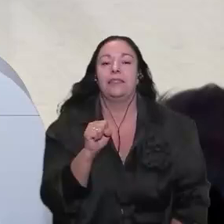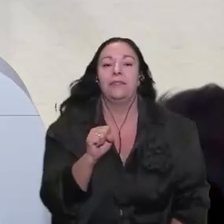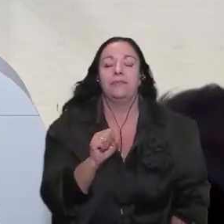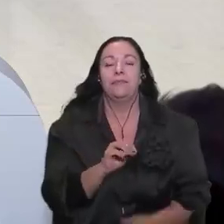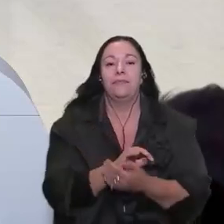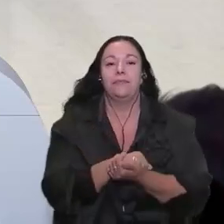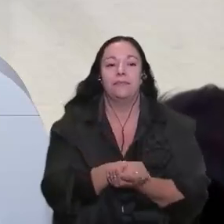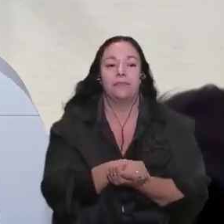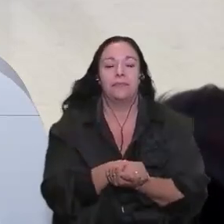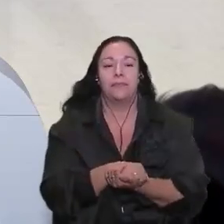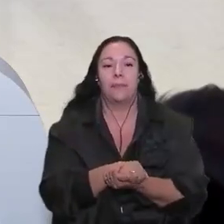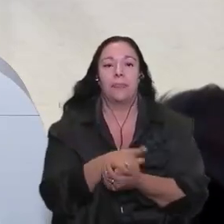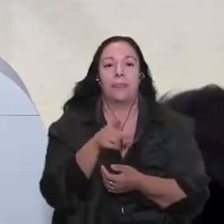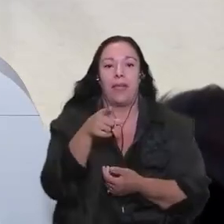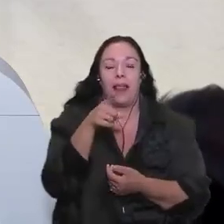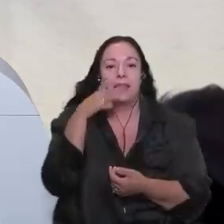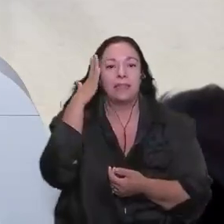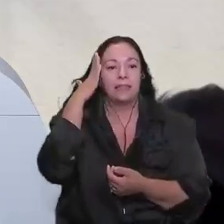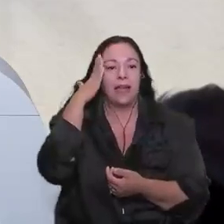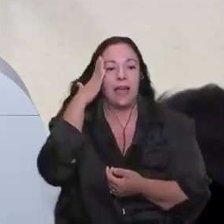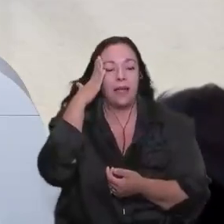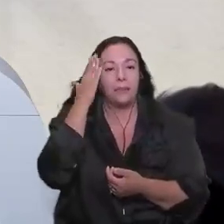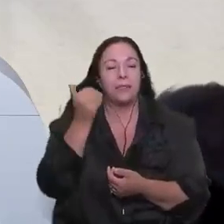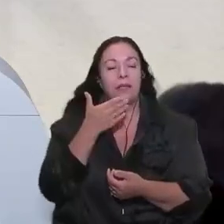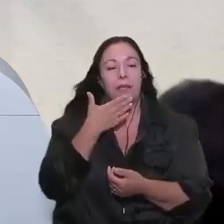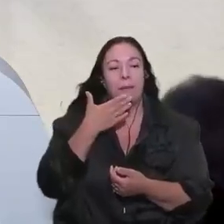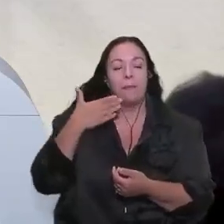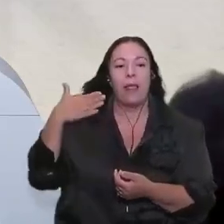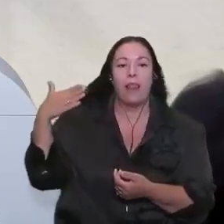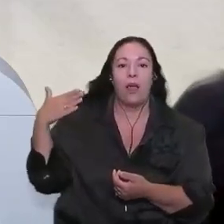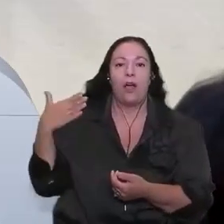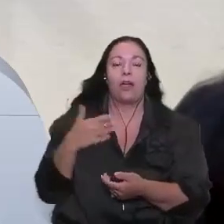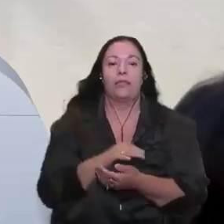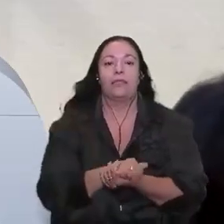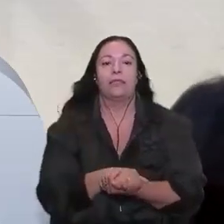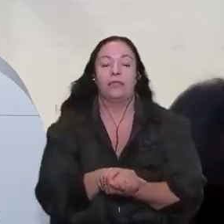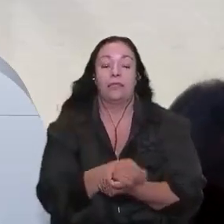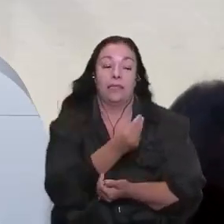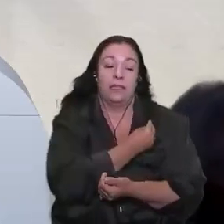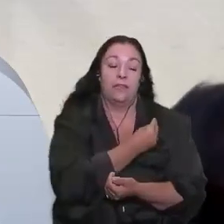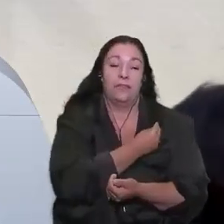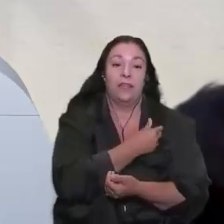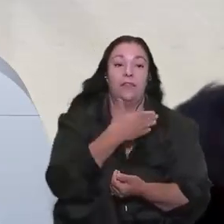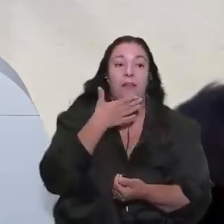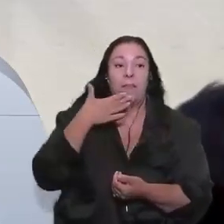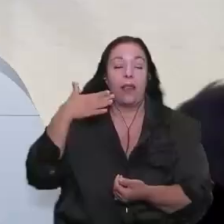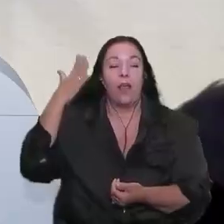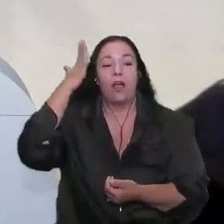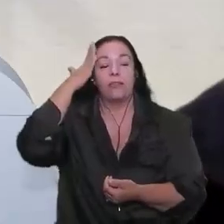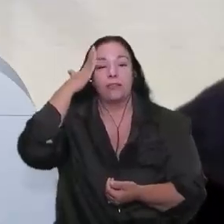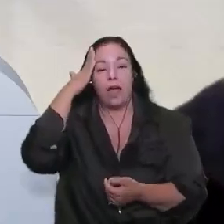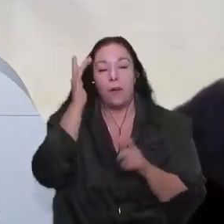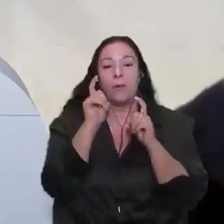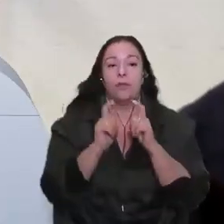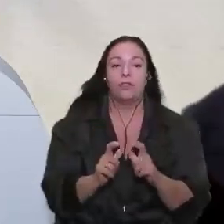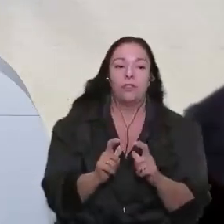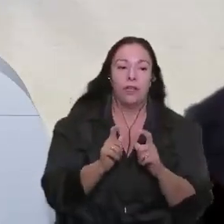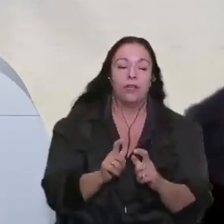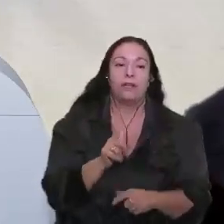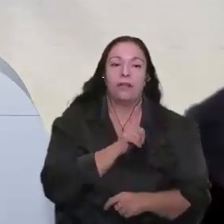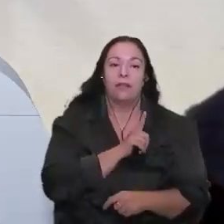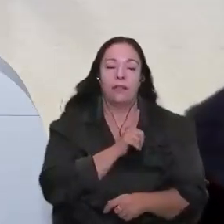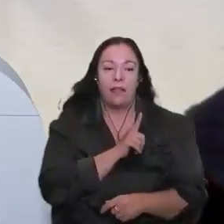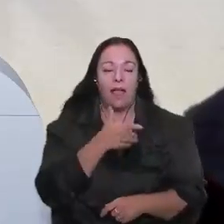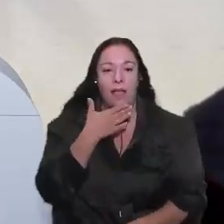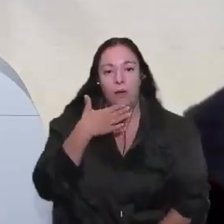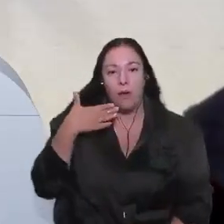assim, elas sabem onde são os melhores e os que vivem mais e que vivem melhor, porque elas sabem onde é que tem o melhor